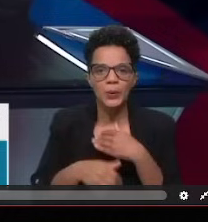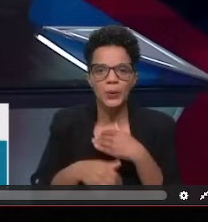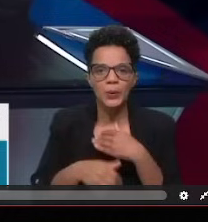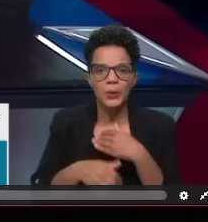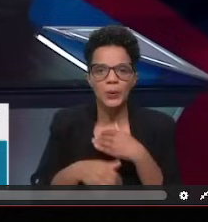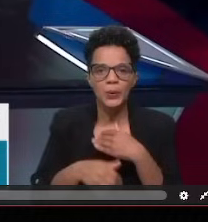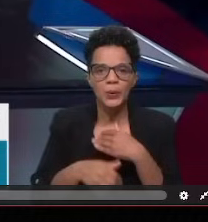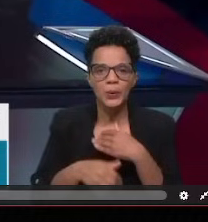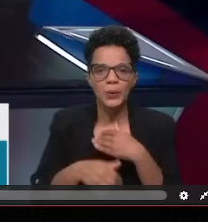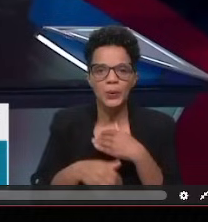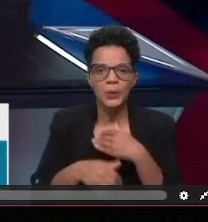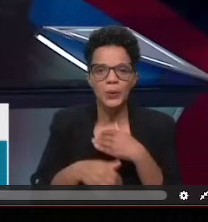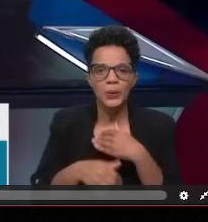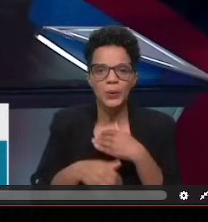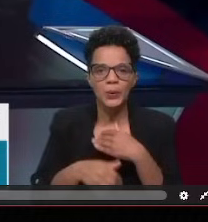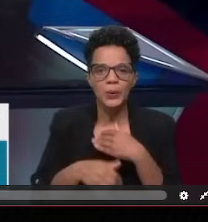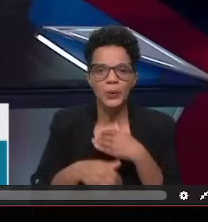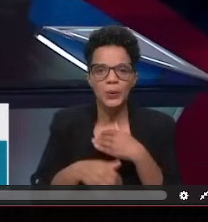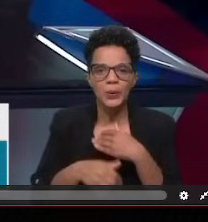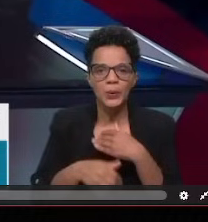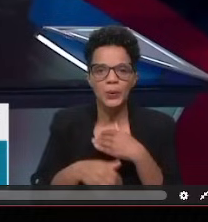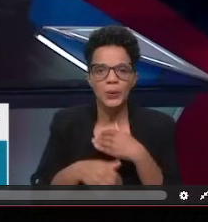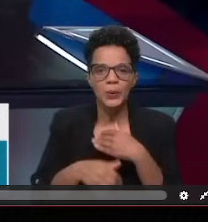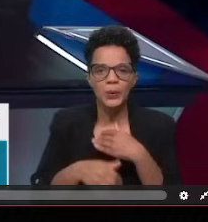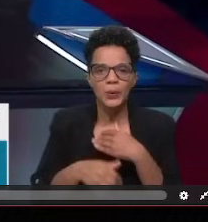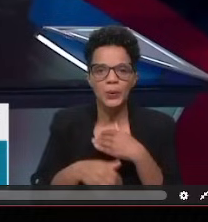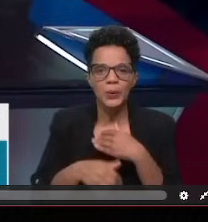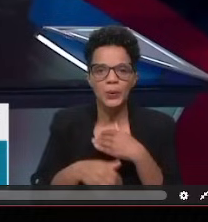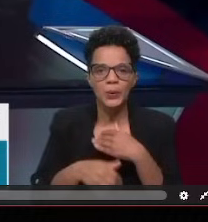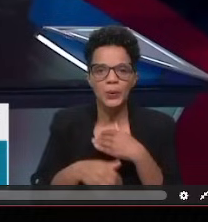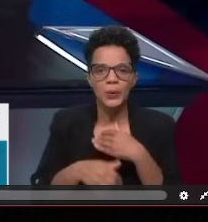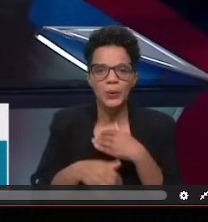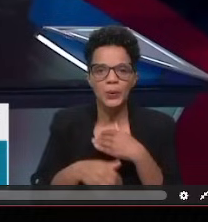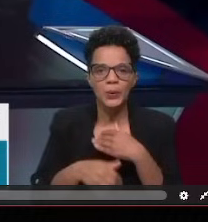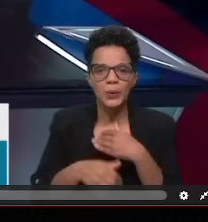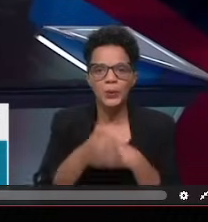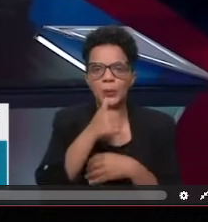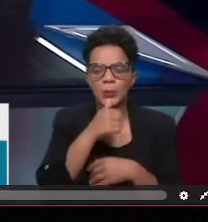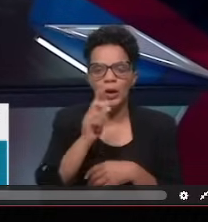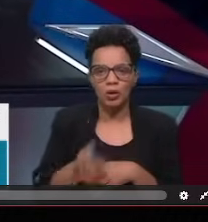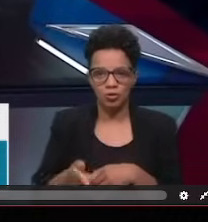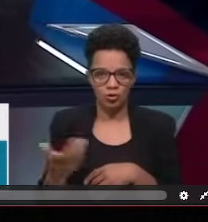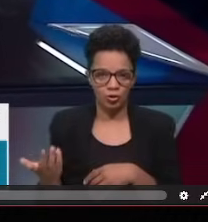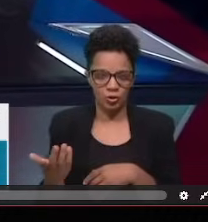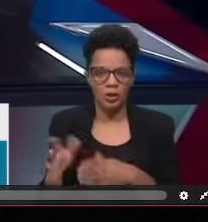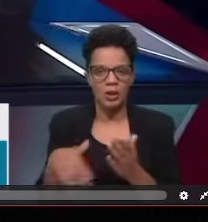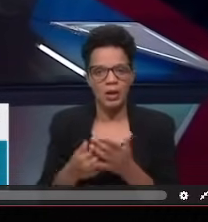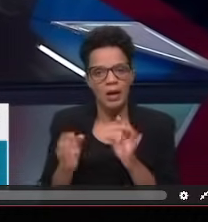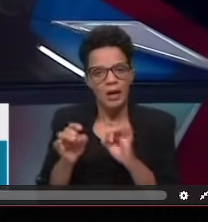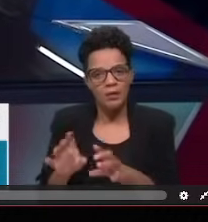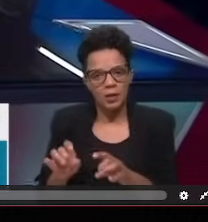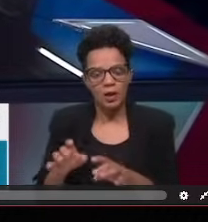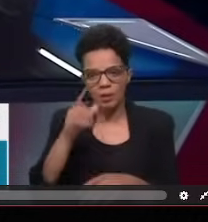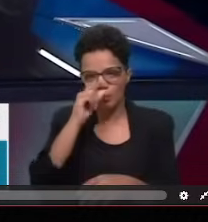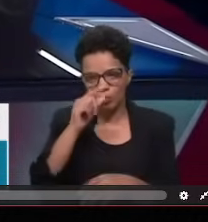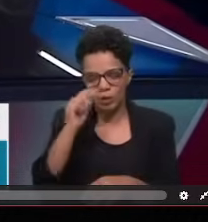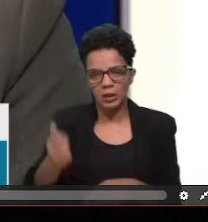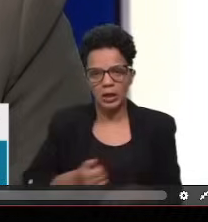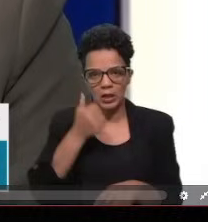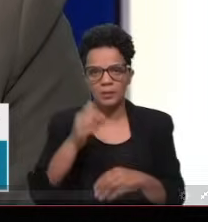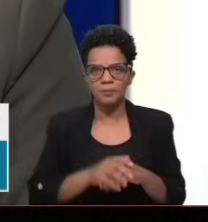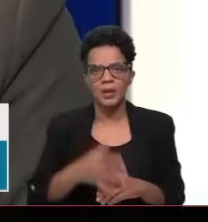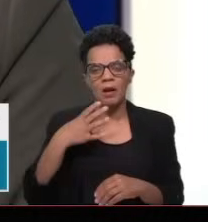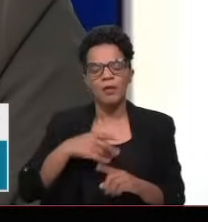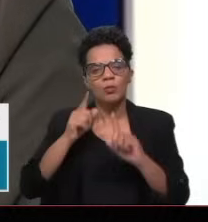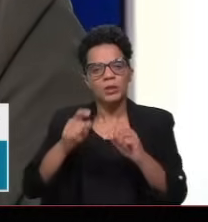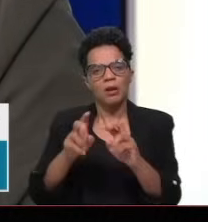desconheço Talvez esteja mesmo guarda-chuvas não sei é capaz de estar não sei para evitar essa vitória de Putin queria começar por